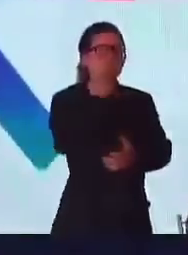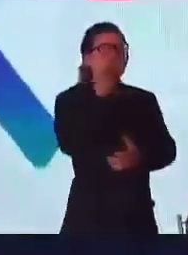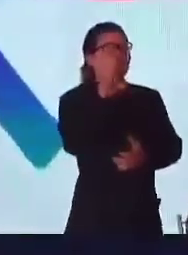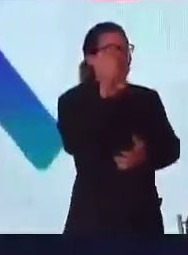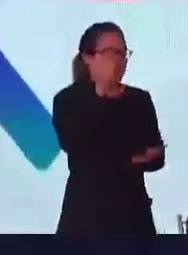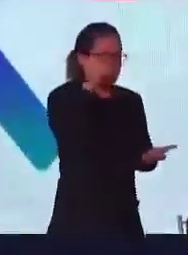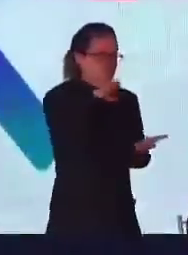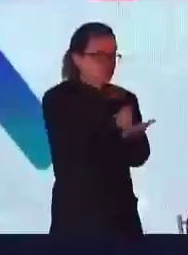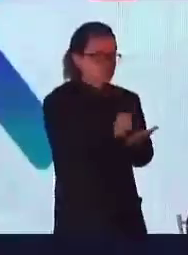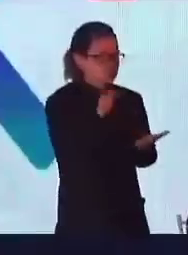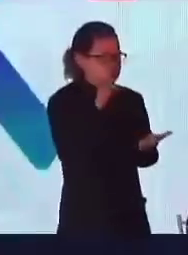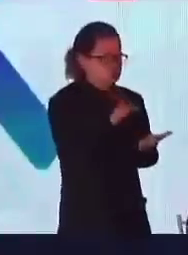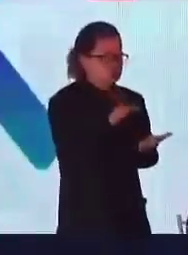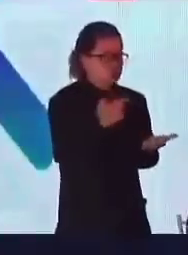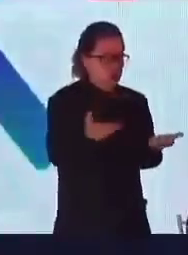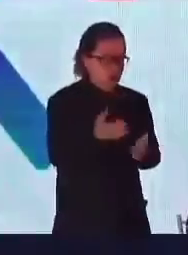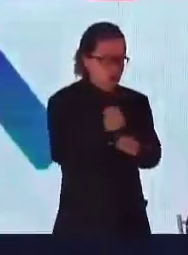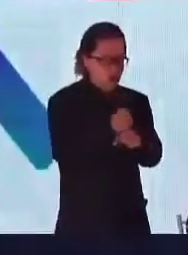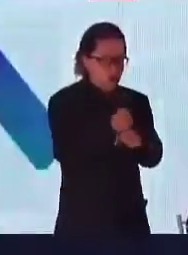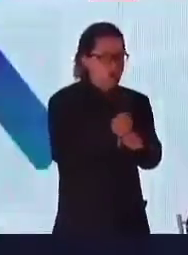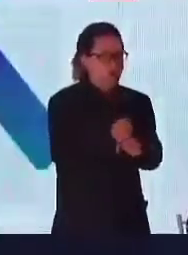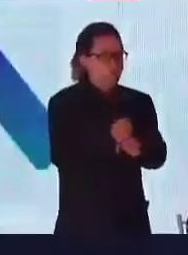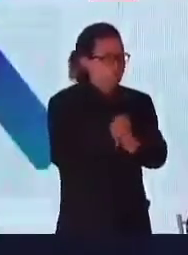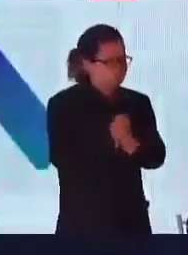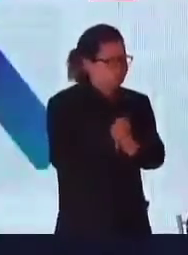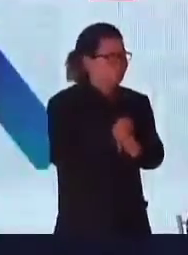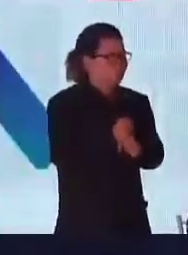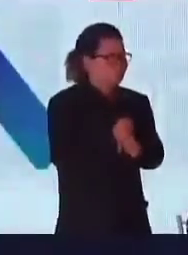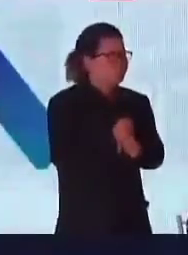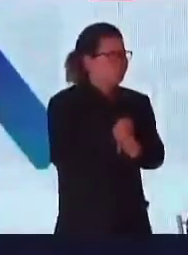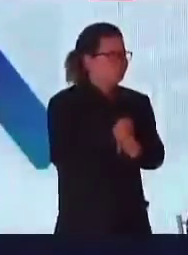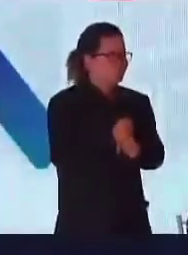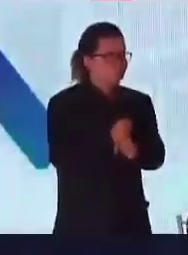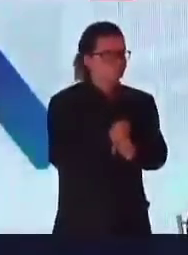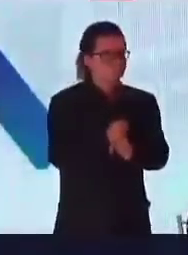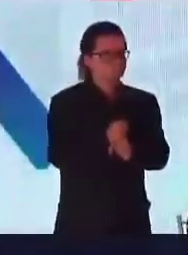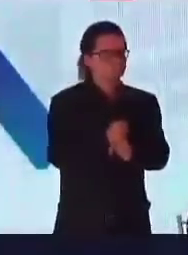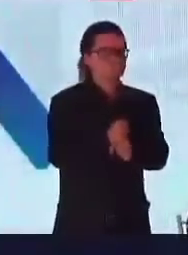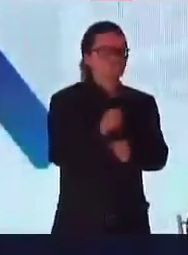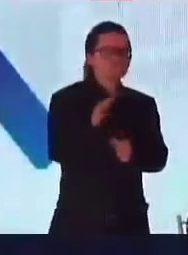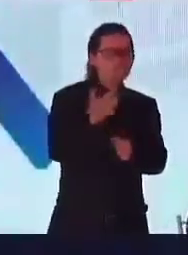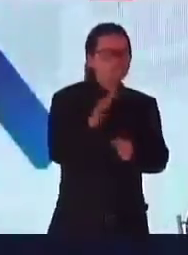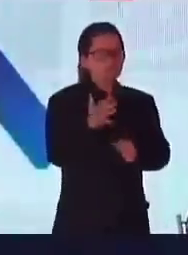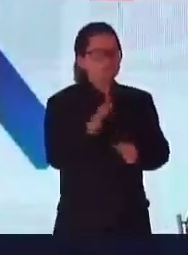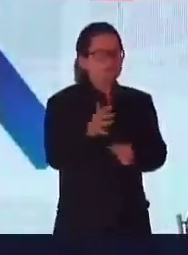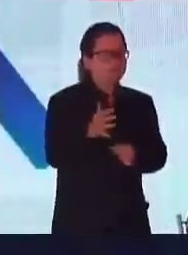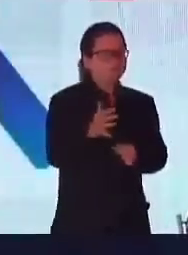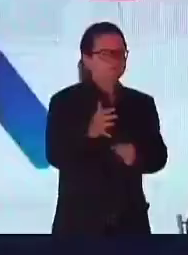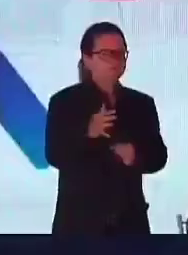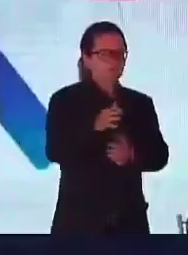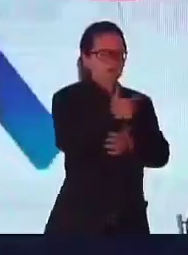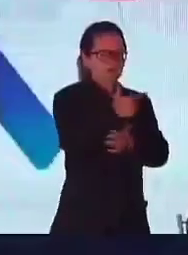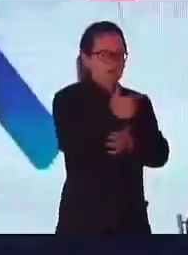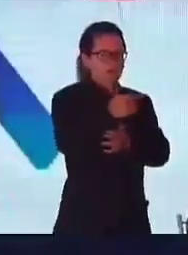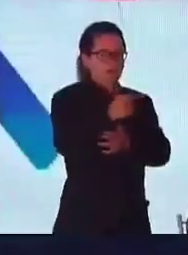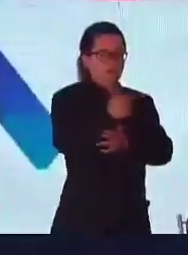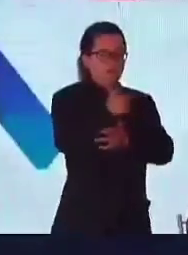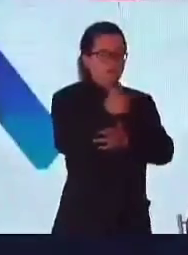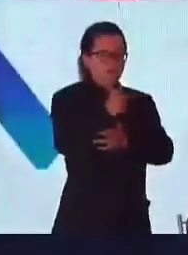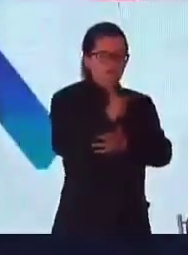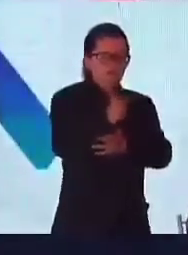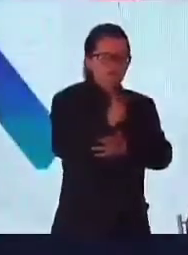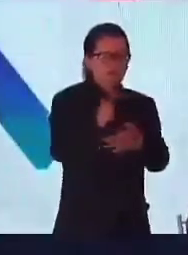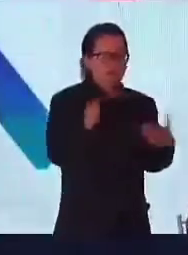ano, amigo Jean, que na média de 2018,